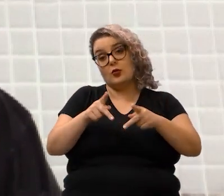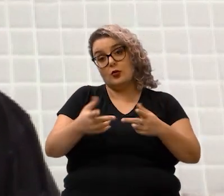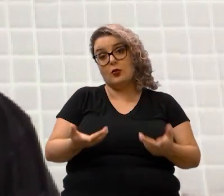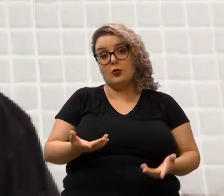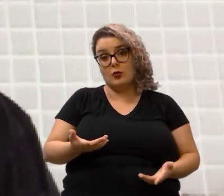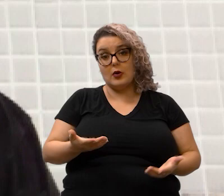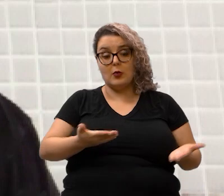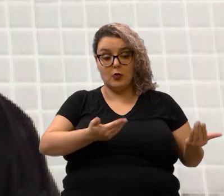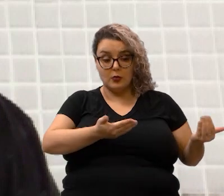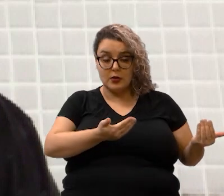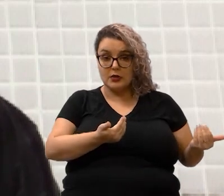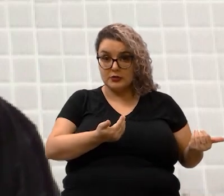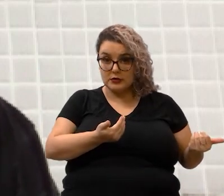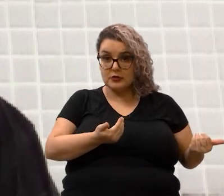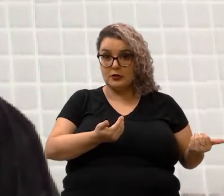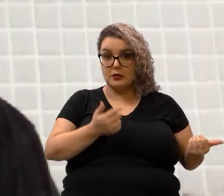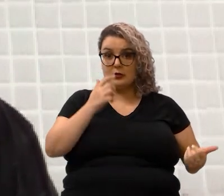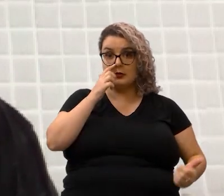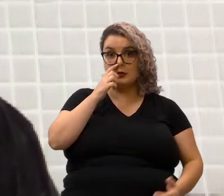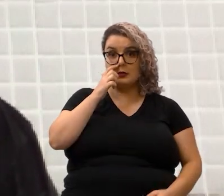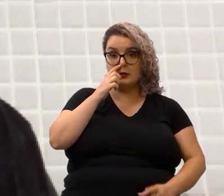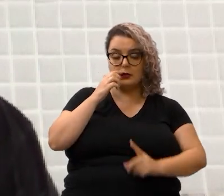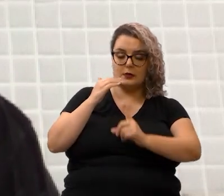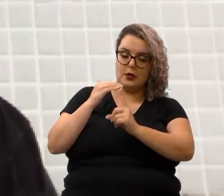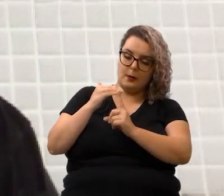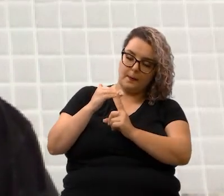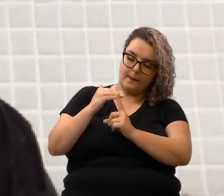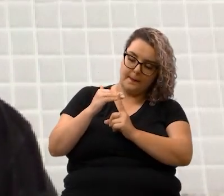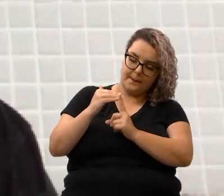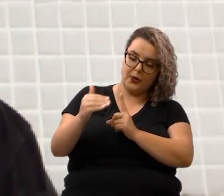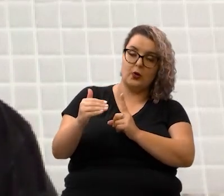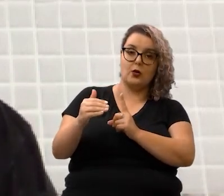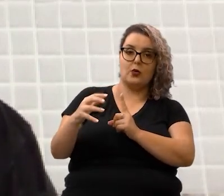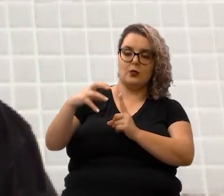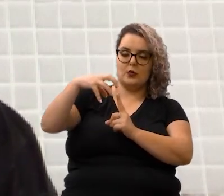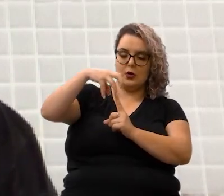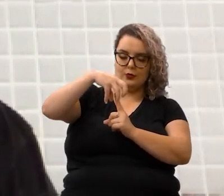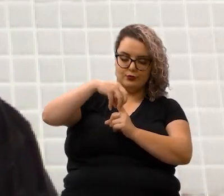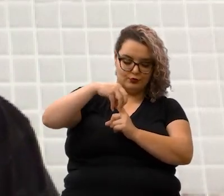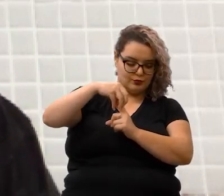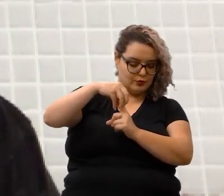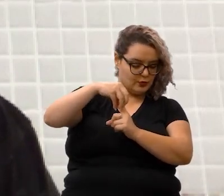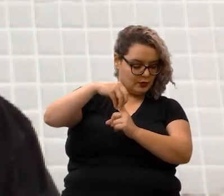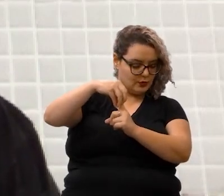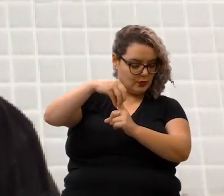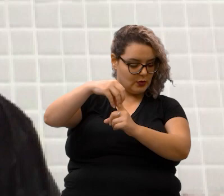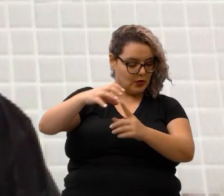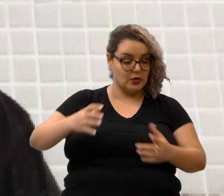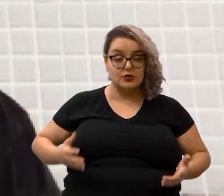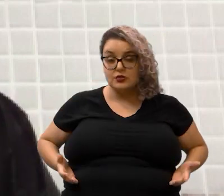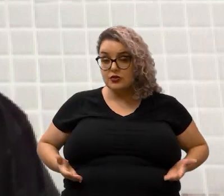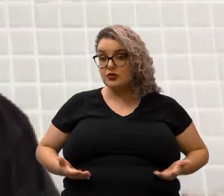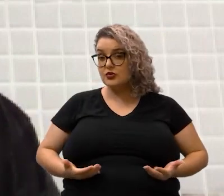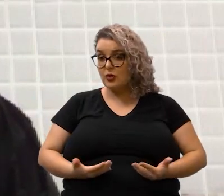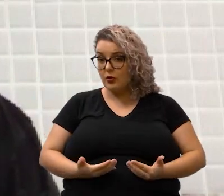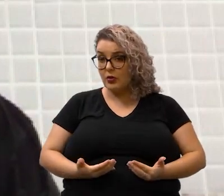jovem, você pegar e cortar a cabeça inteira do fêmur para colocar uma prótese de